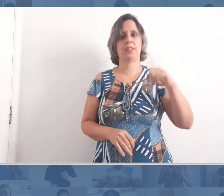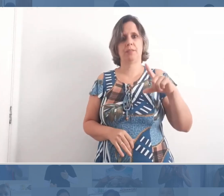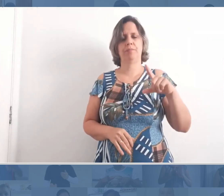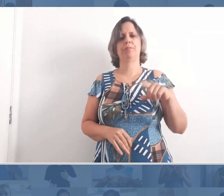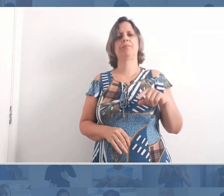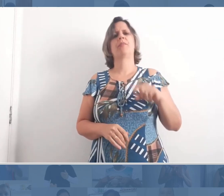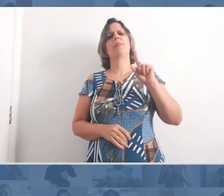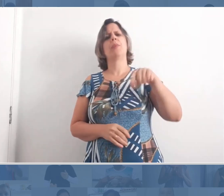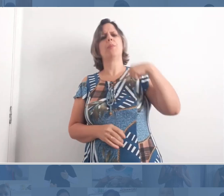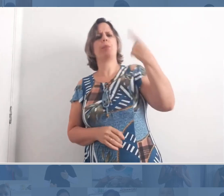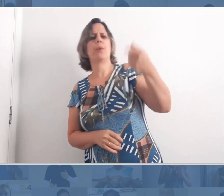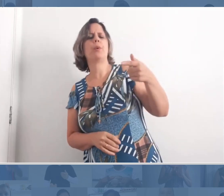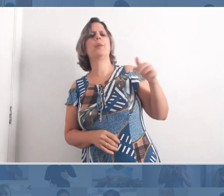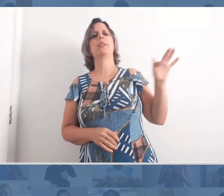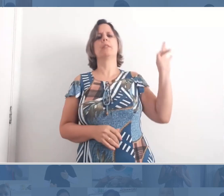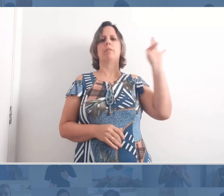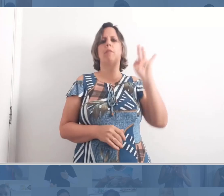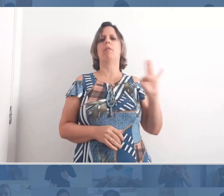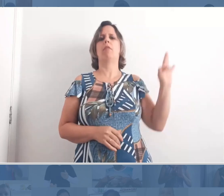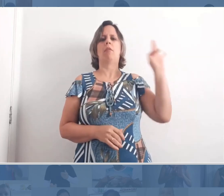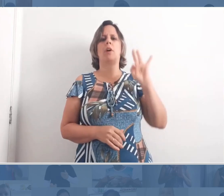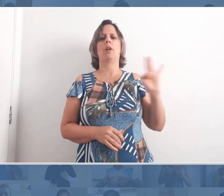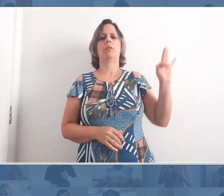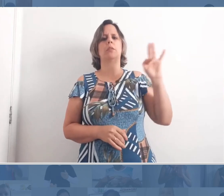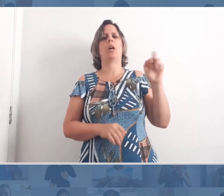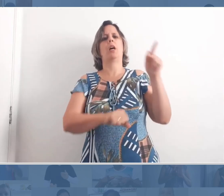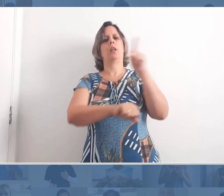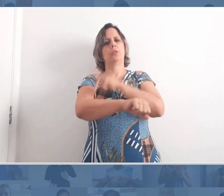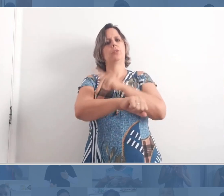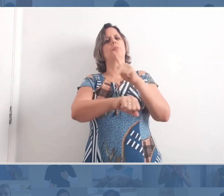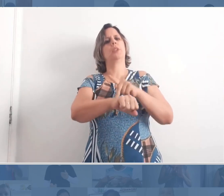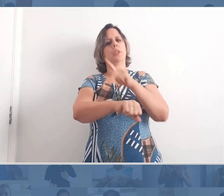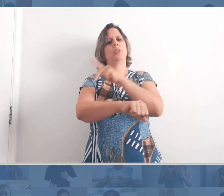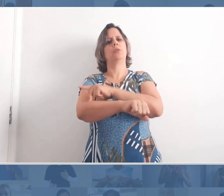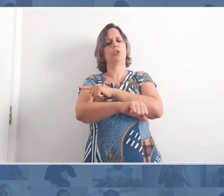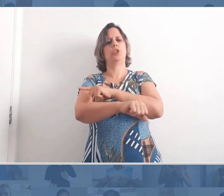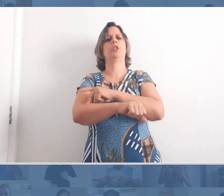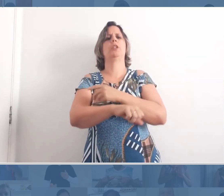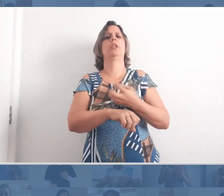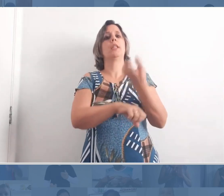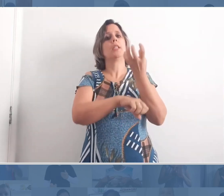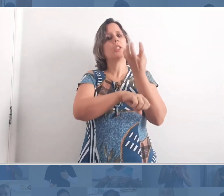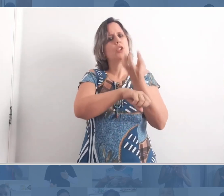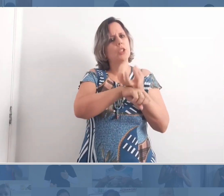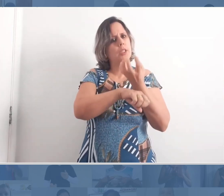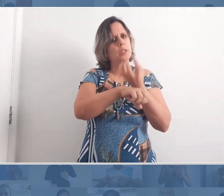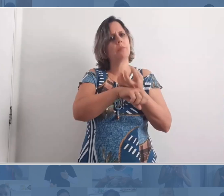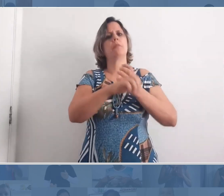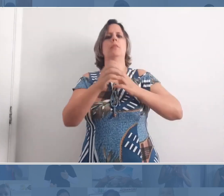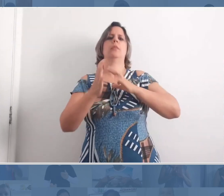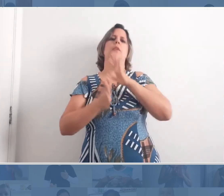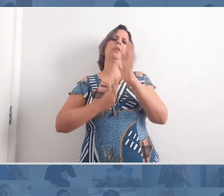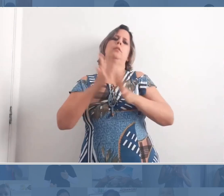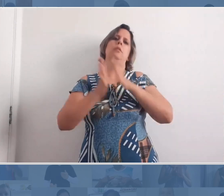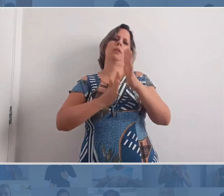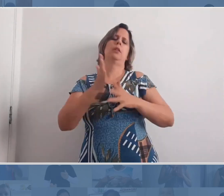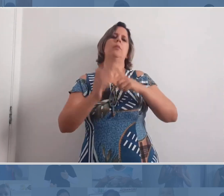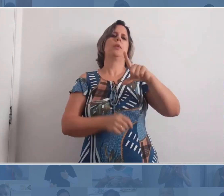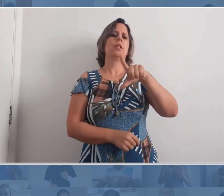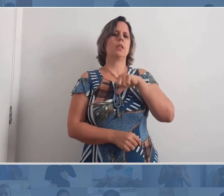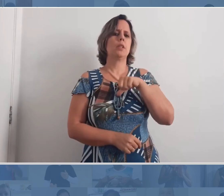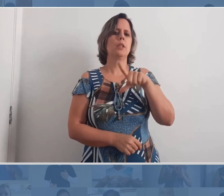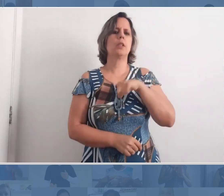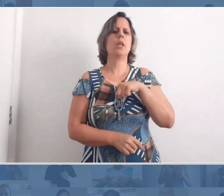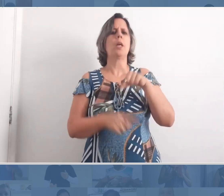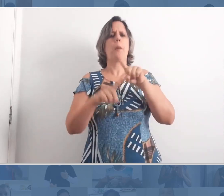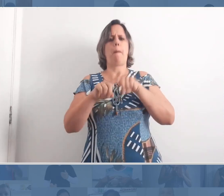surdos, queria ajudar também na interpretação na igreja, tinha muito medo de encontrar com surdos no dia a dia, mas foi justamente aplicando